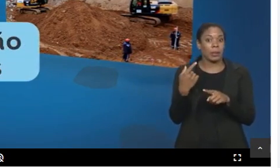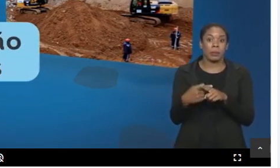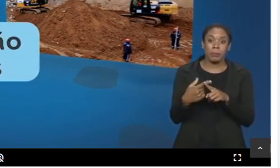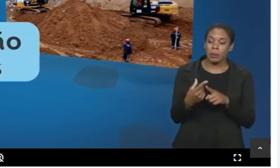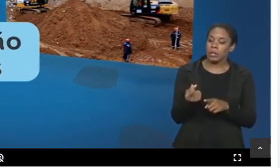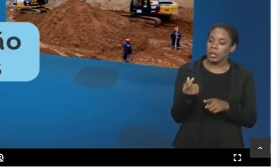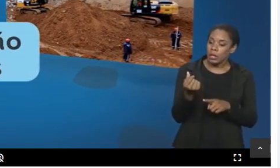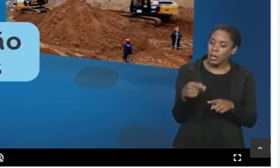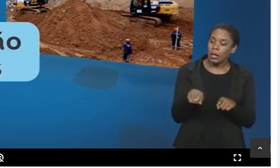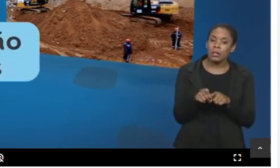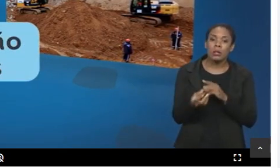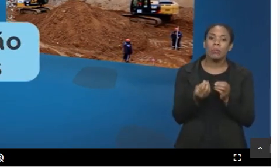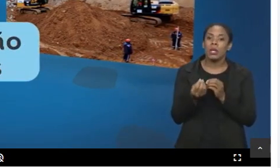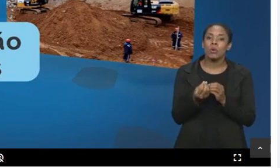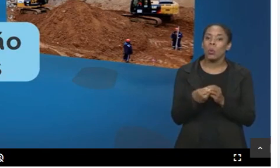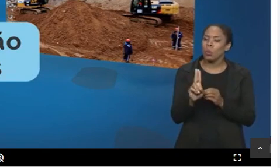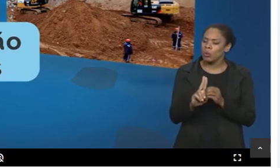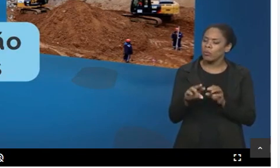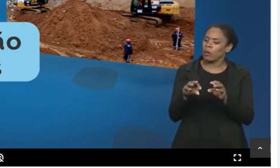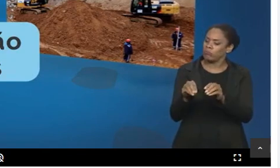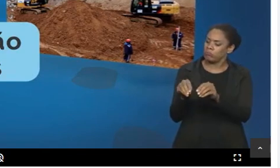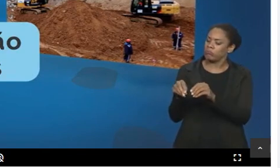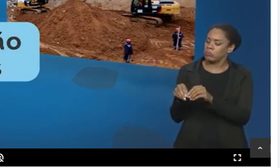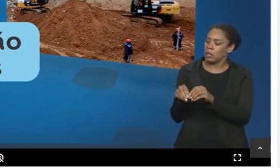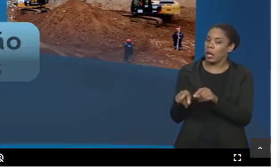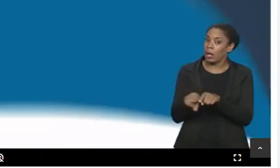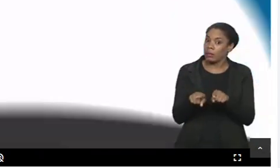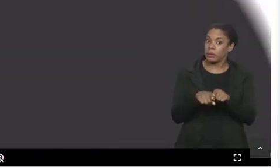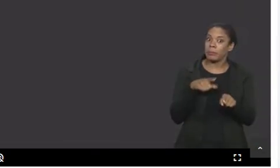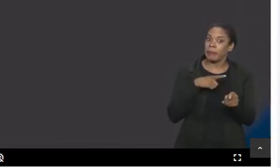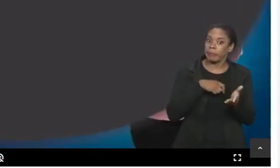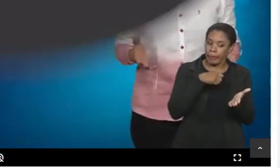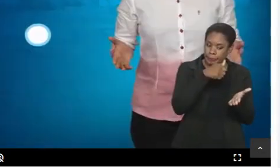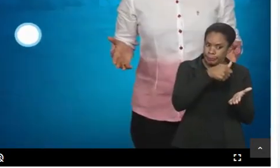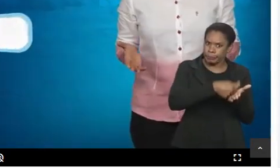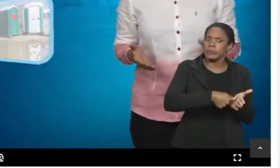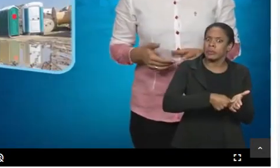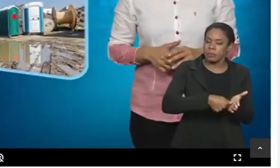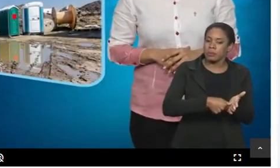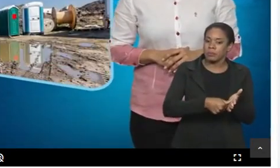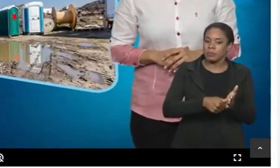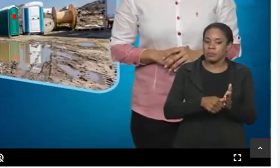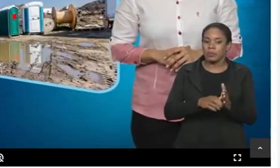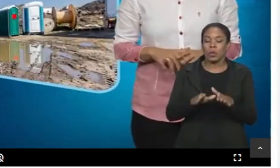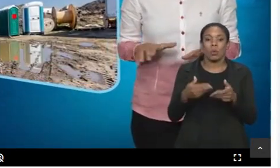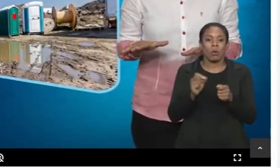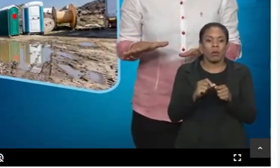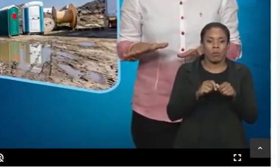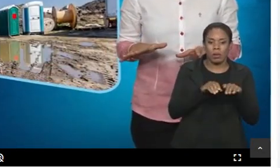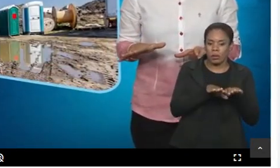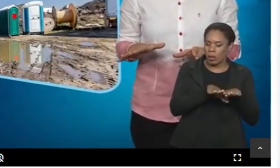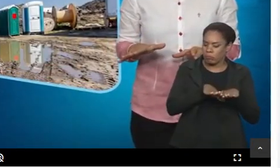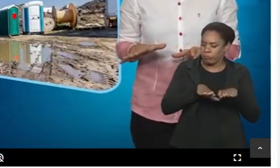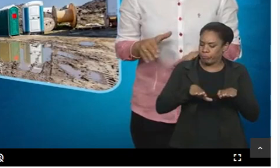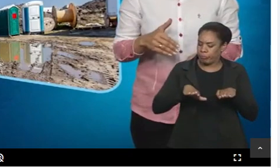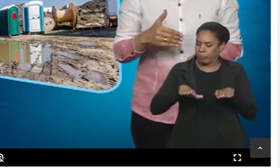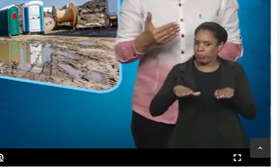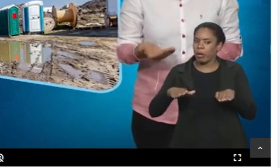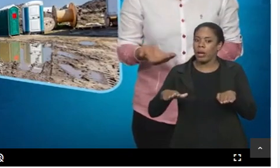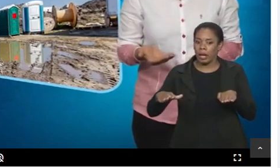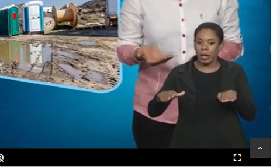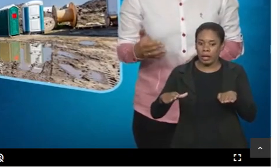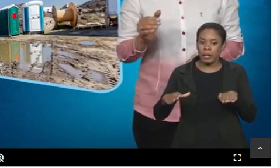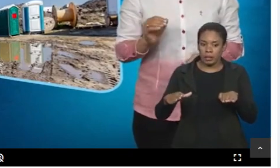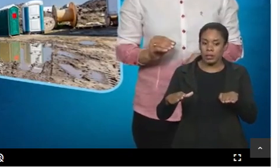gestão dos resíduos, documento obrigatório em qualquer empreendimento. Na fase de terraplenagem, a estrutura aqui do canteiro era